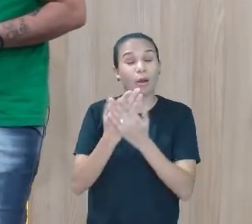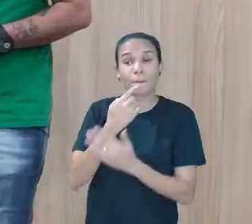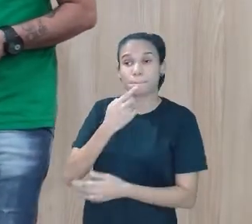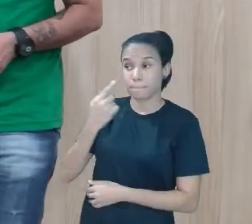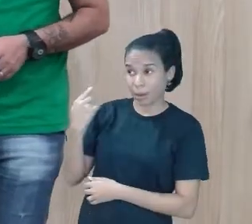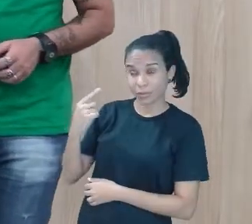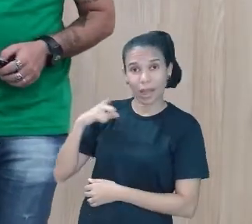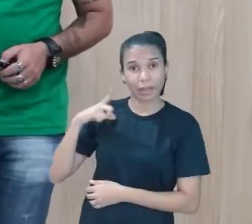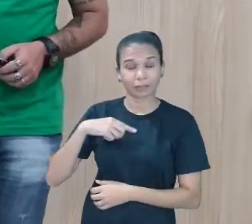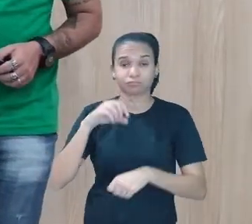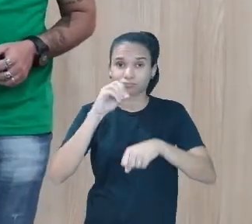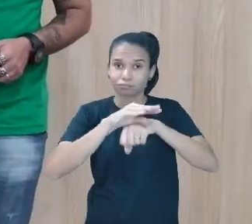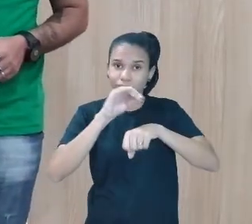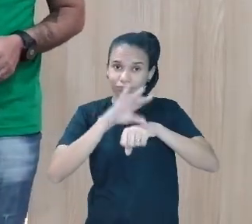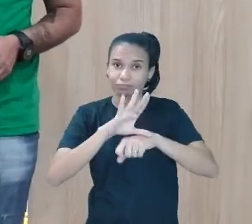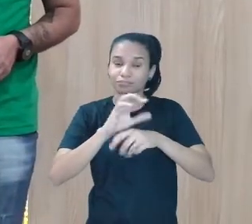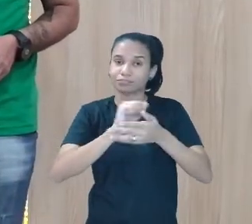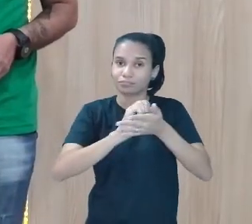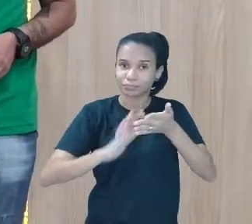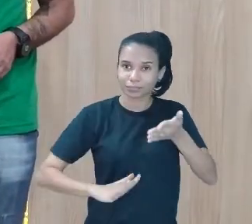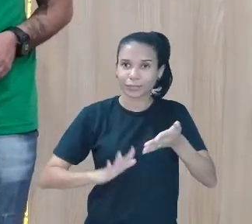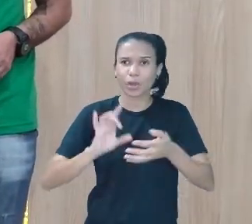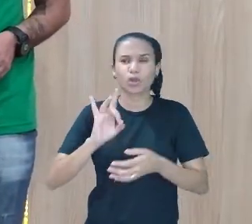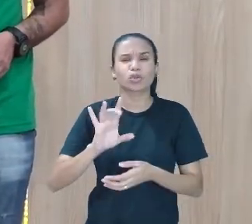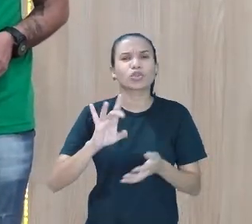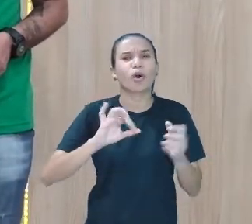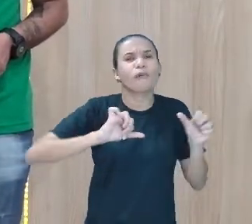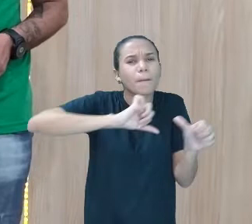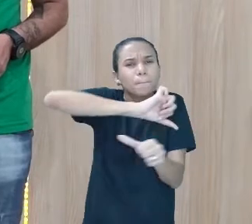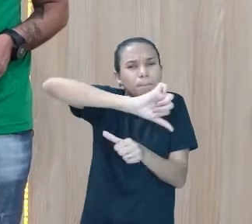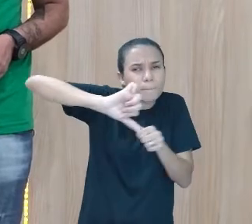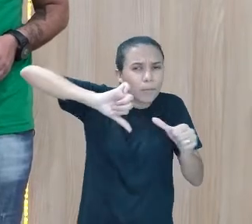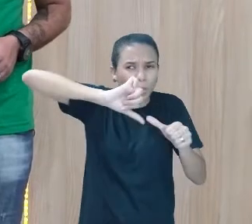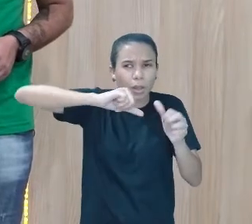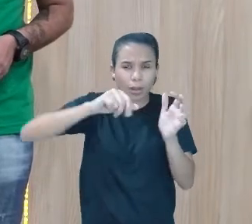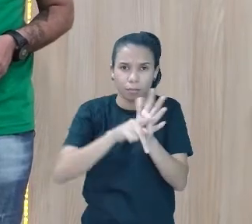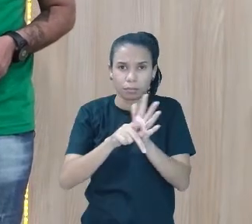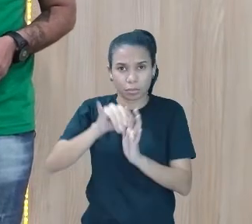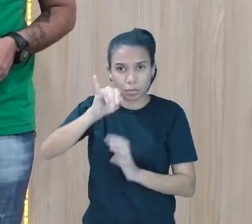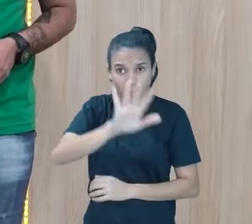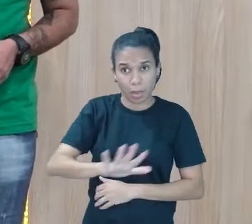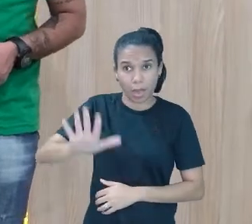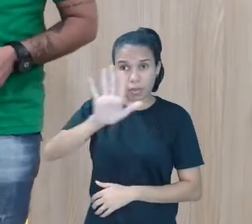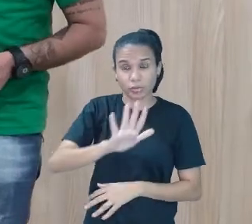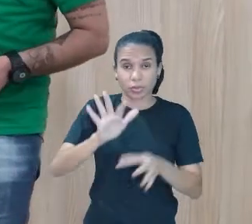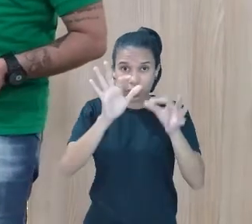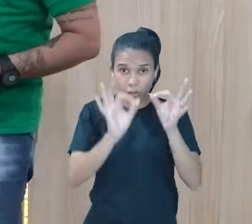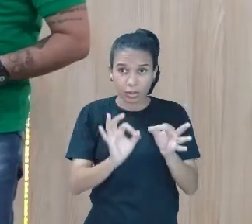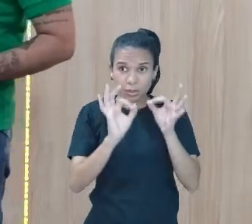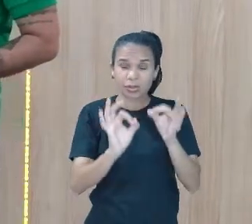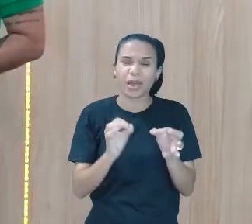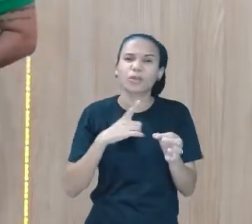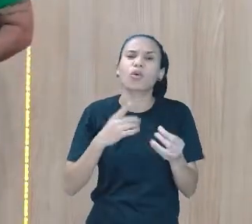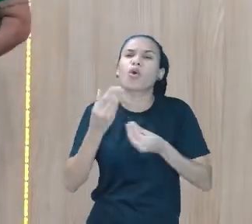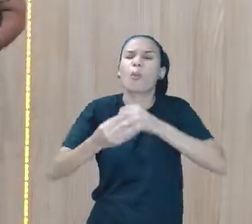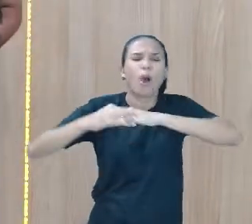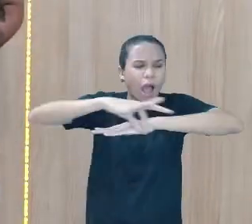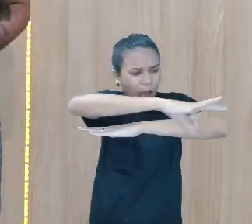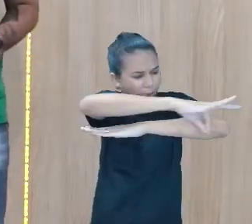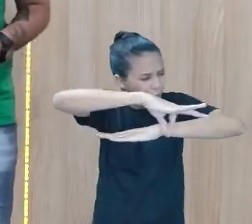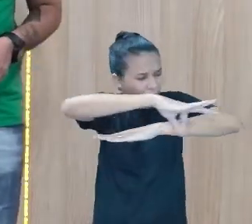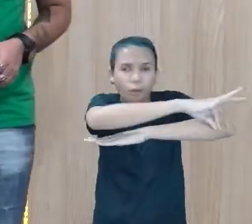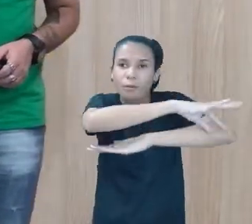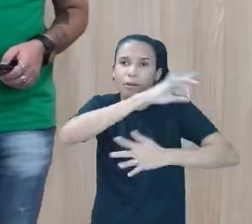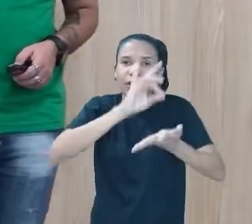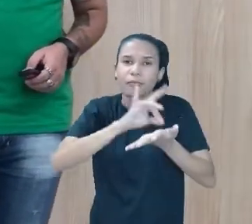aula passada ficou uma sugestão e eu apenas vou fazer uma modificação na imagem, tá certo? Eu peguei ali como se fosse uma régua